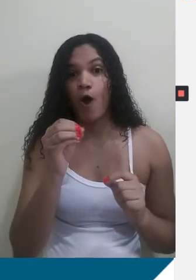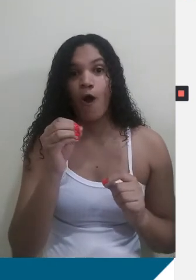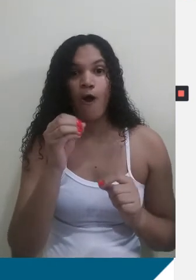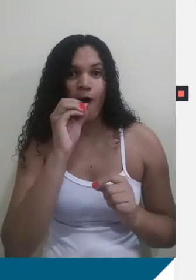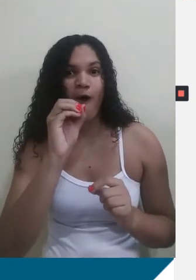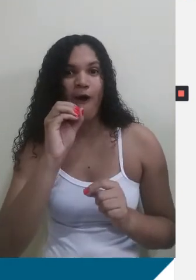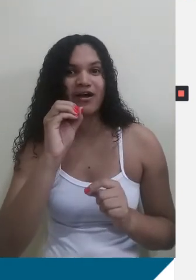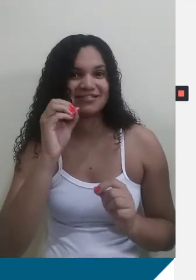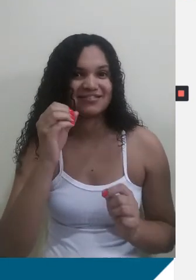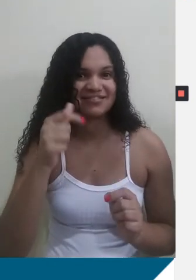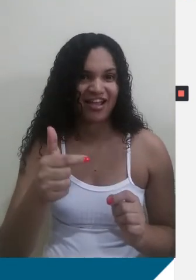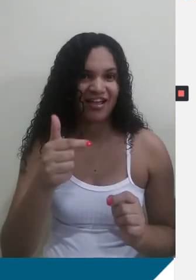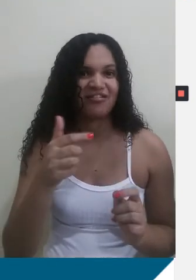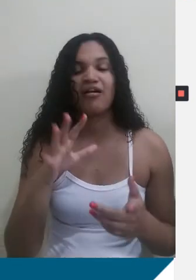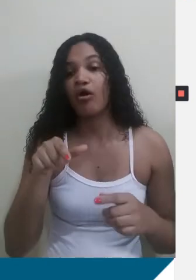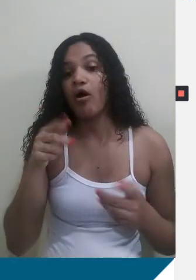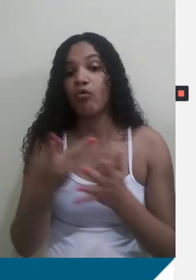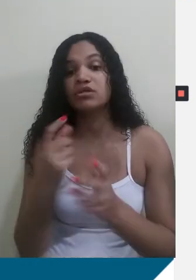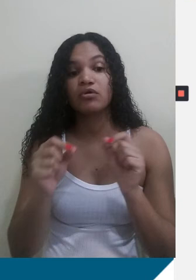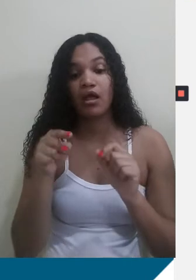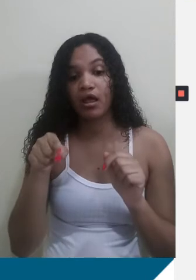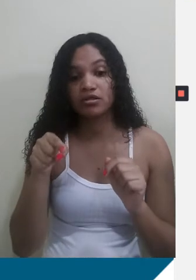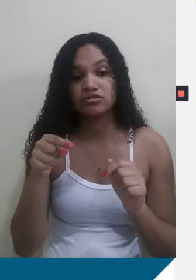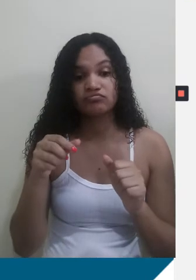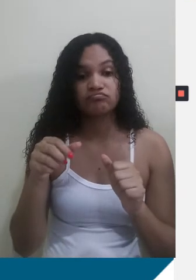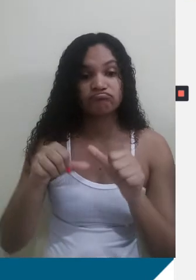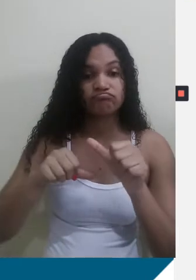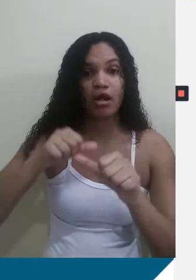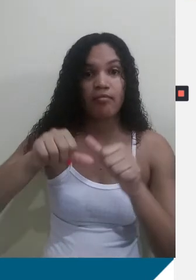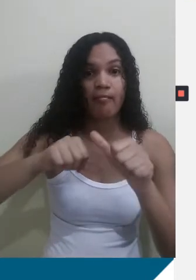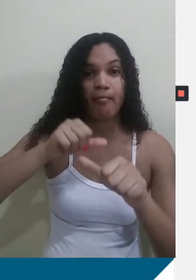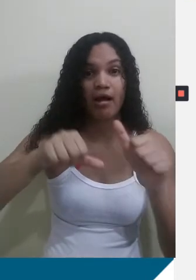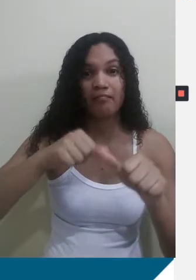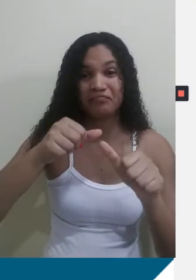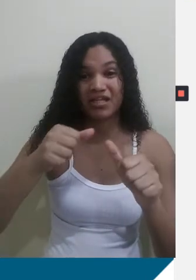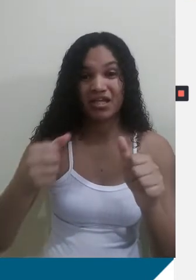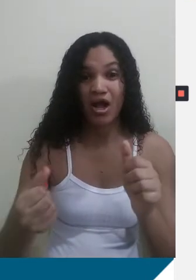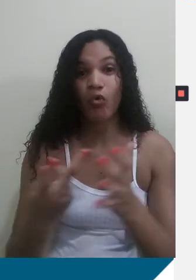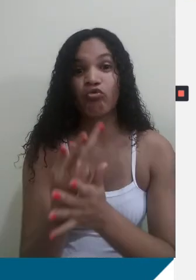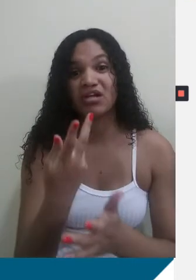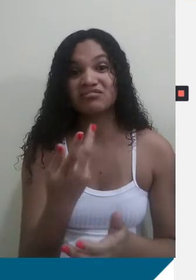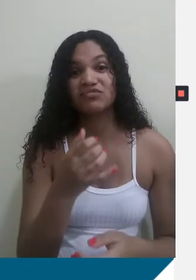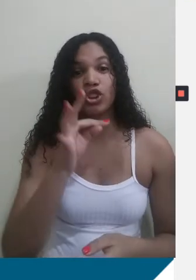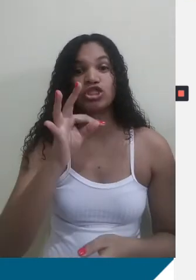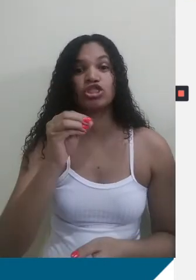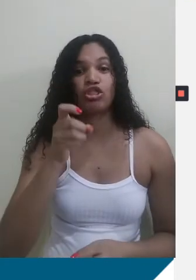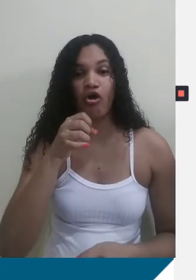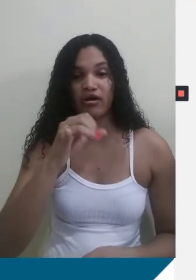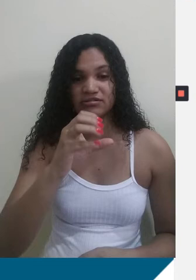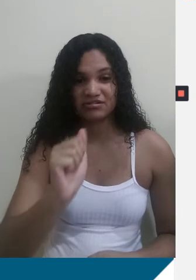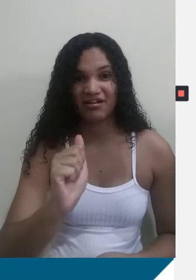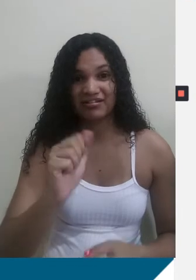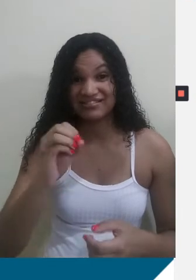Antigamente se usava o termo radicais livres. E substâncias são geradas que são tóxicas para a célula. Então